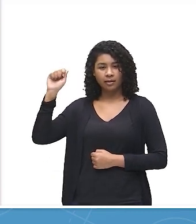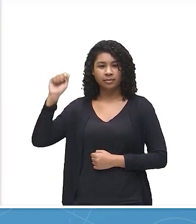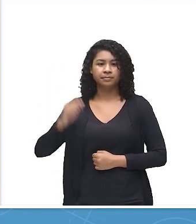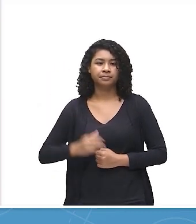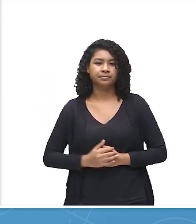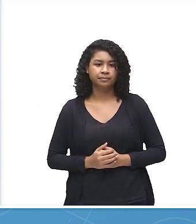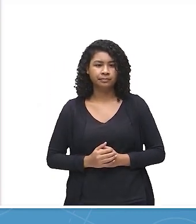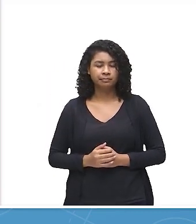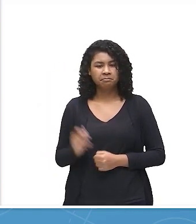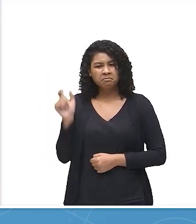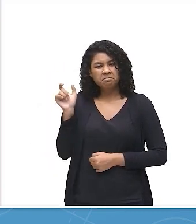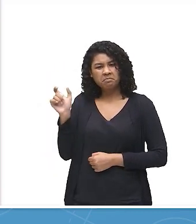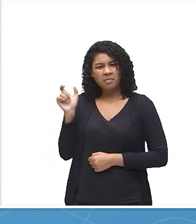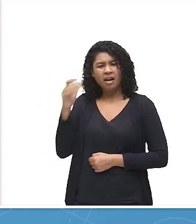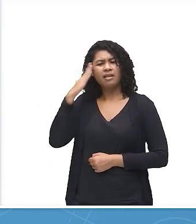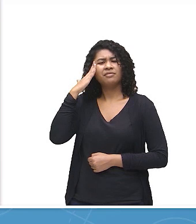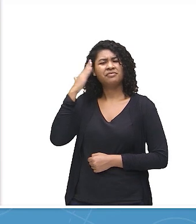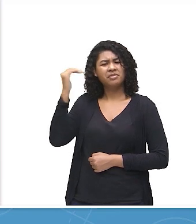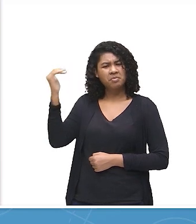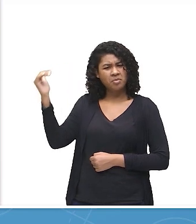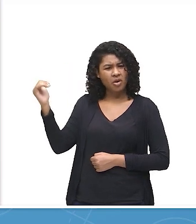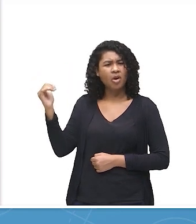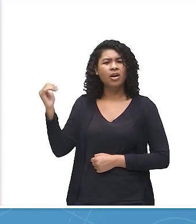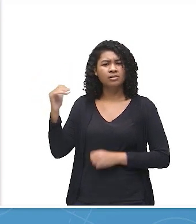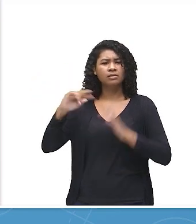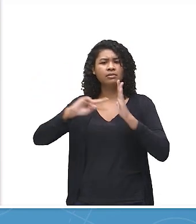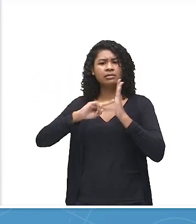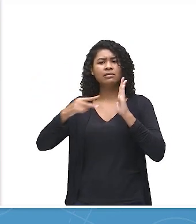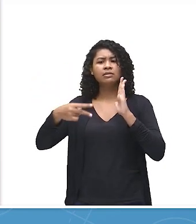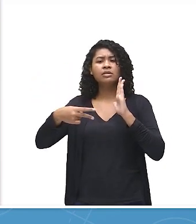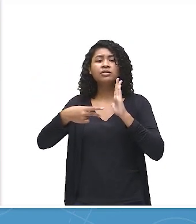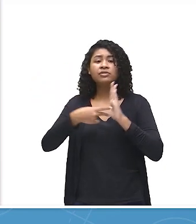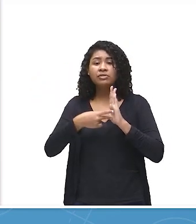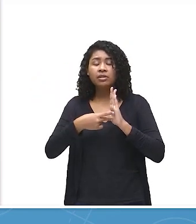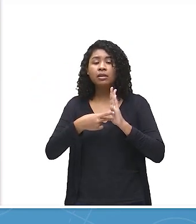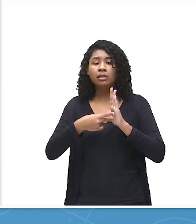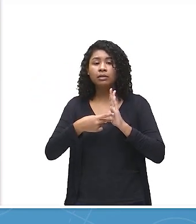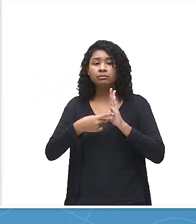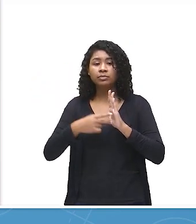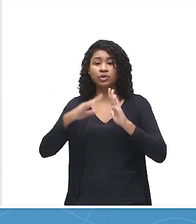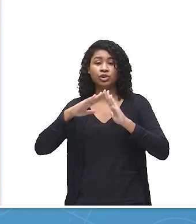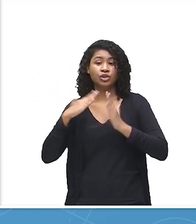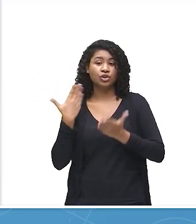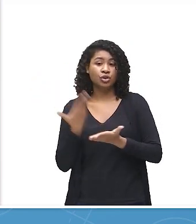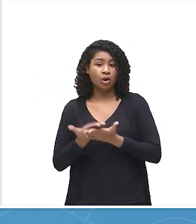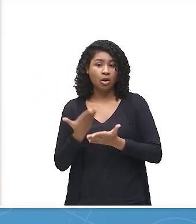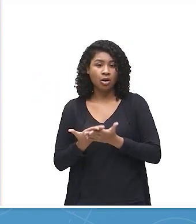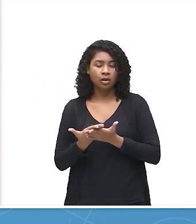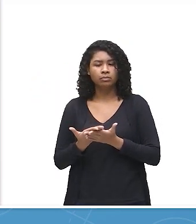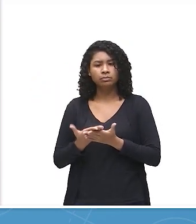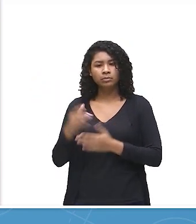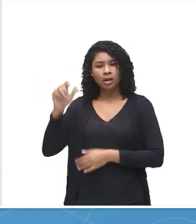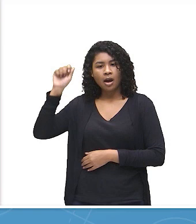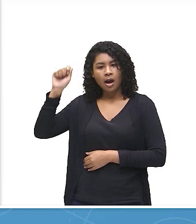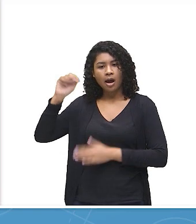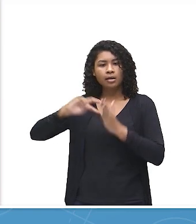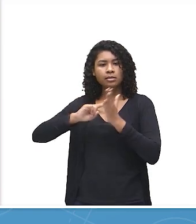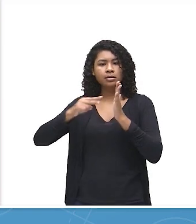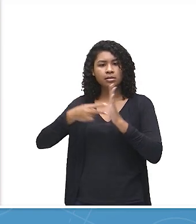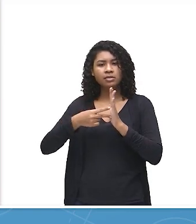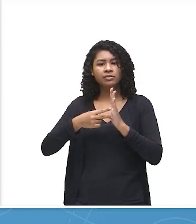verbo de daily routine também, que no caso é wake up. Wake up é acordar.